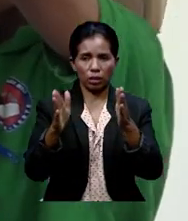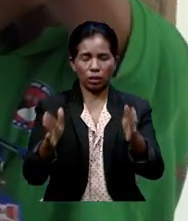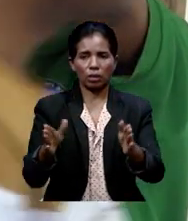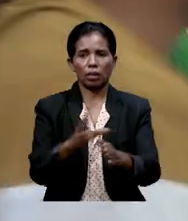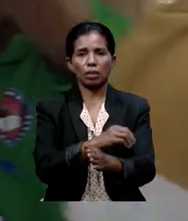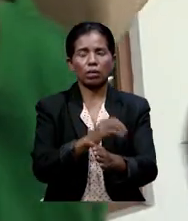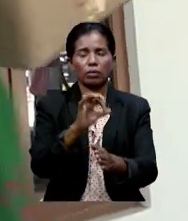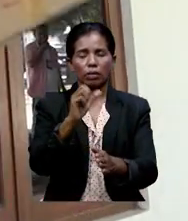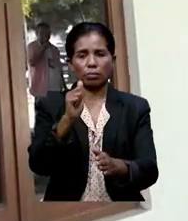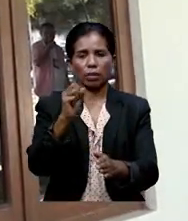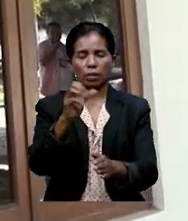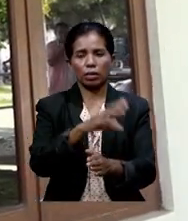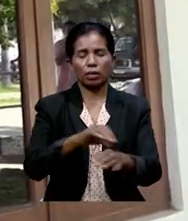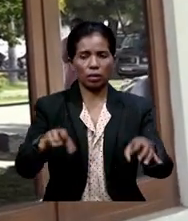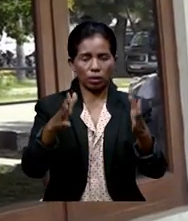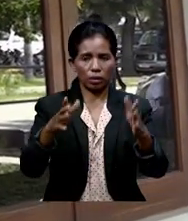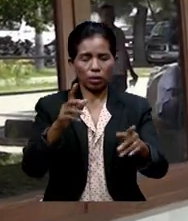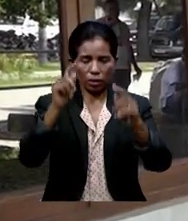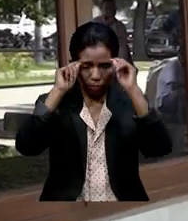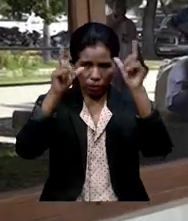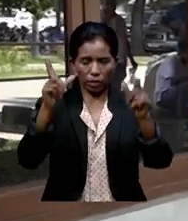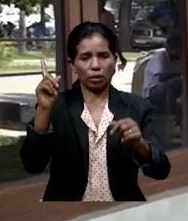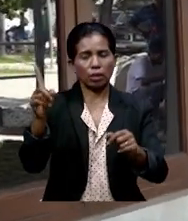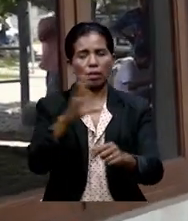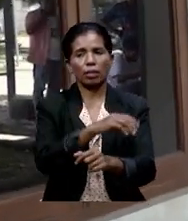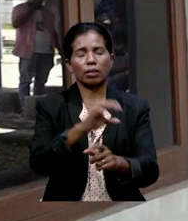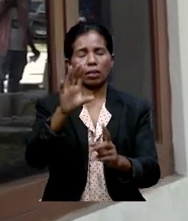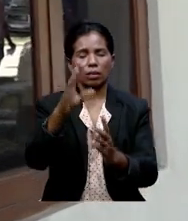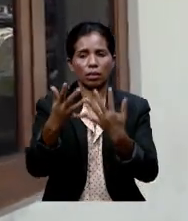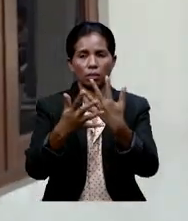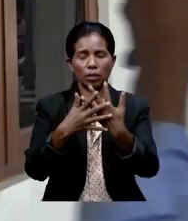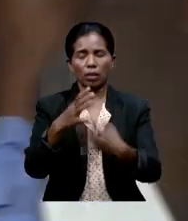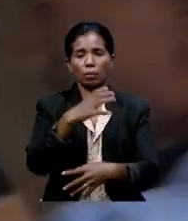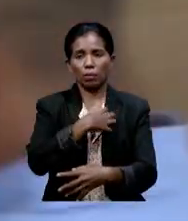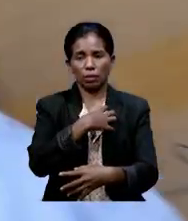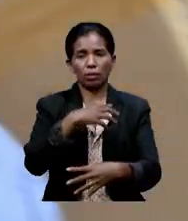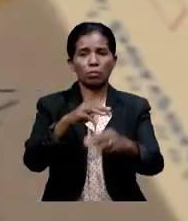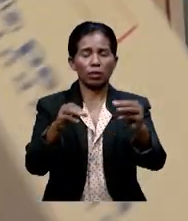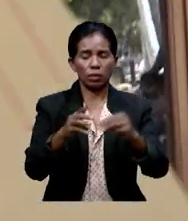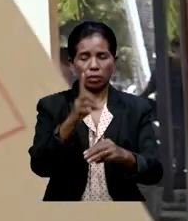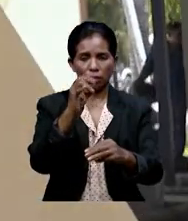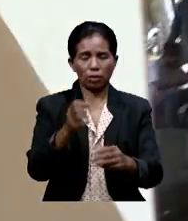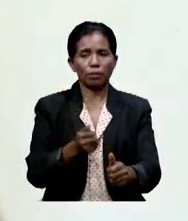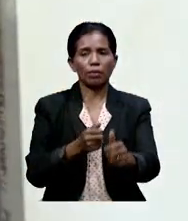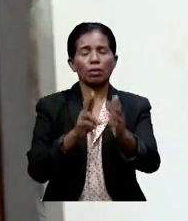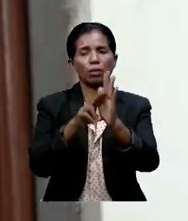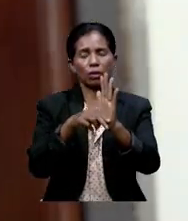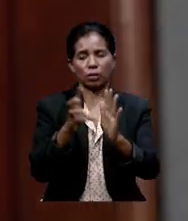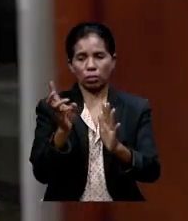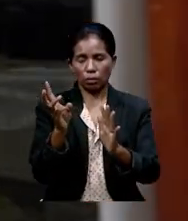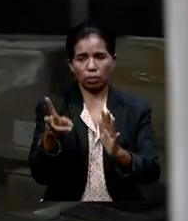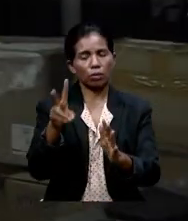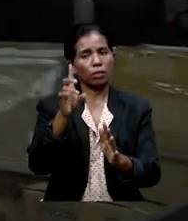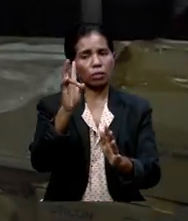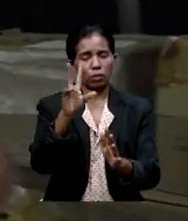gerente farmácia no trabalhador timoruanida e a sela comando o penitele município de Li, onde cumpre ora situnulu resinrua, molo